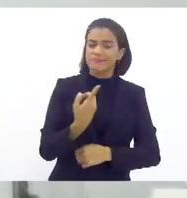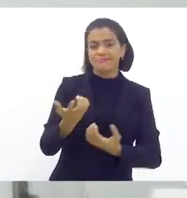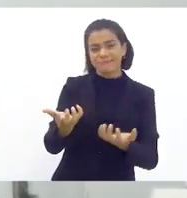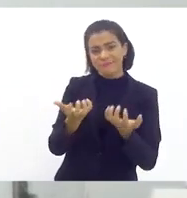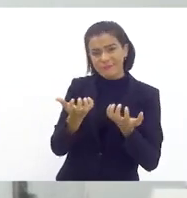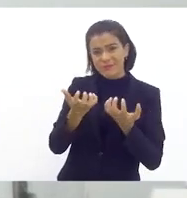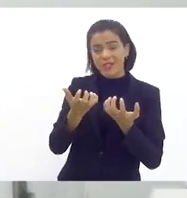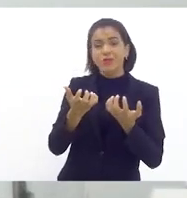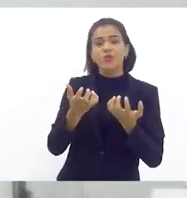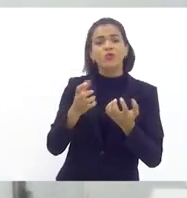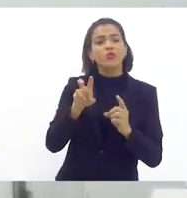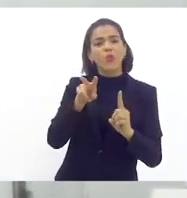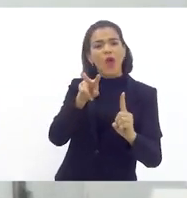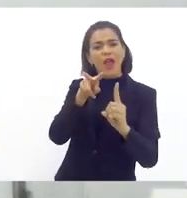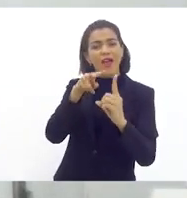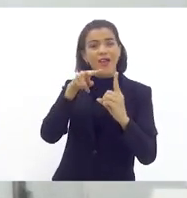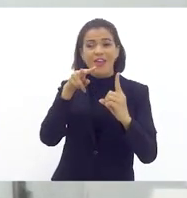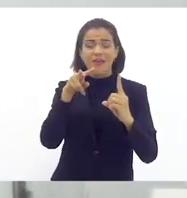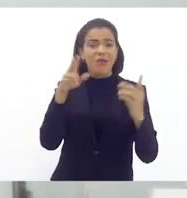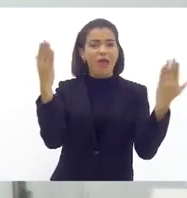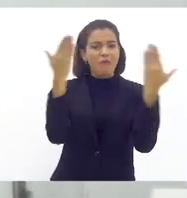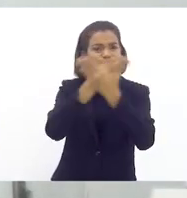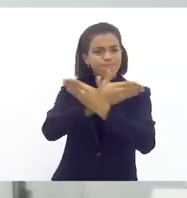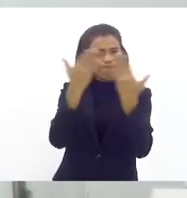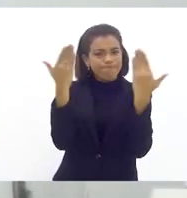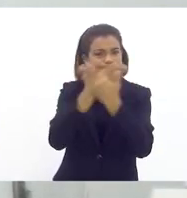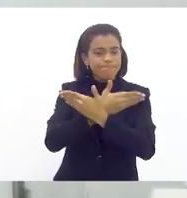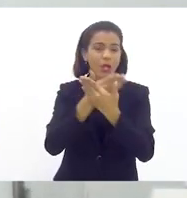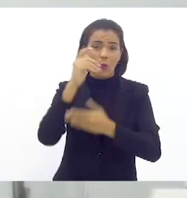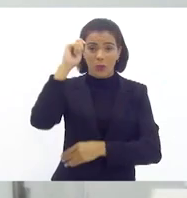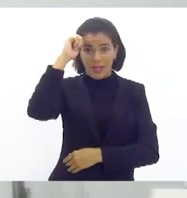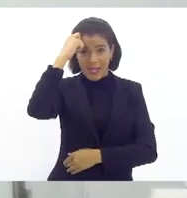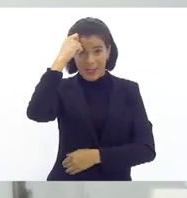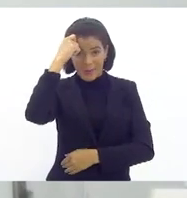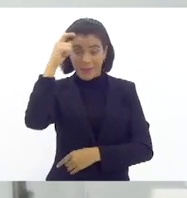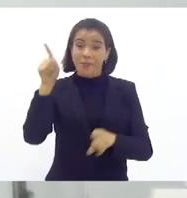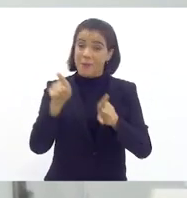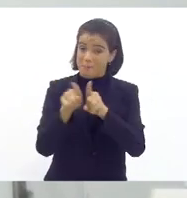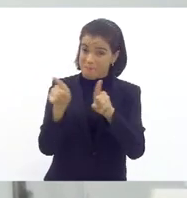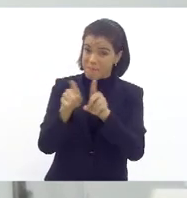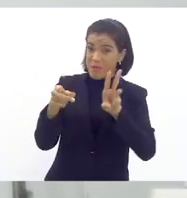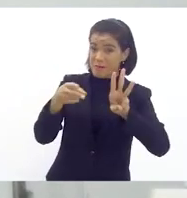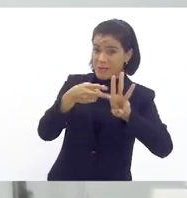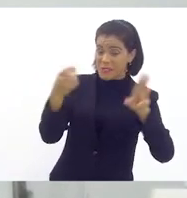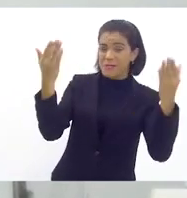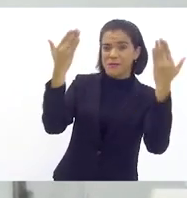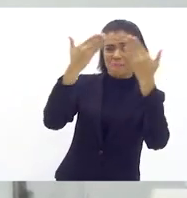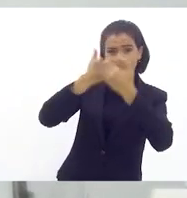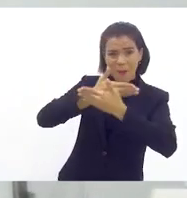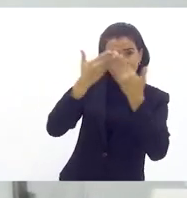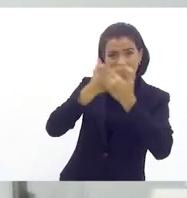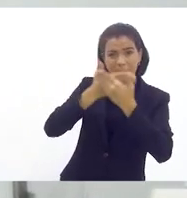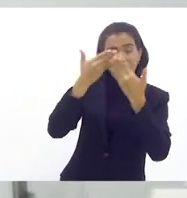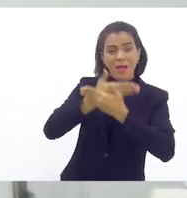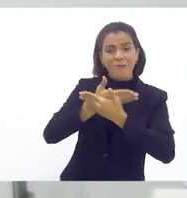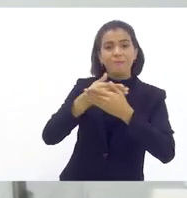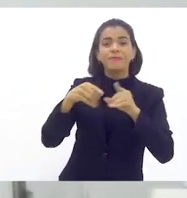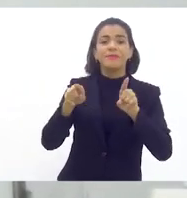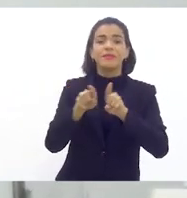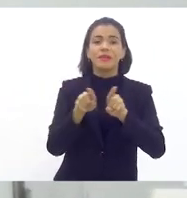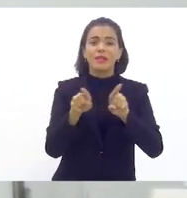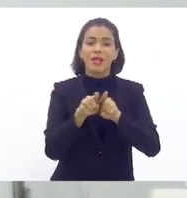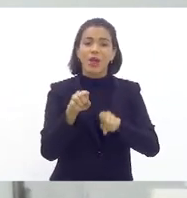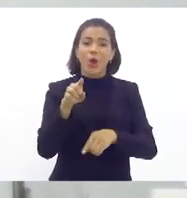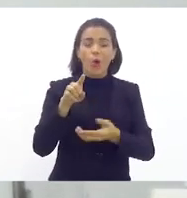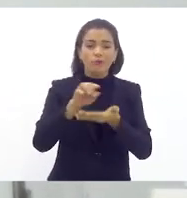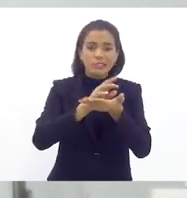invisibilizados estão os negros, também estão os indígenas e também estão os romani ou